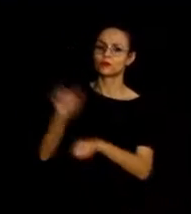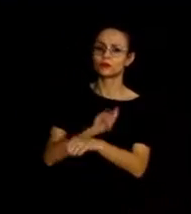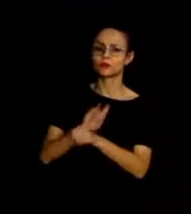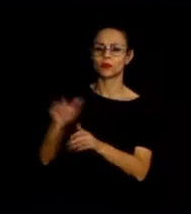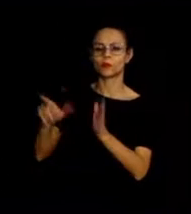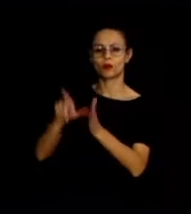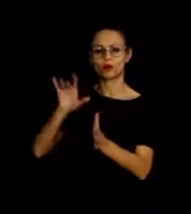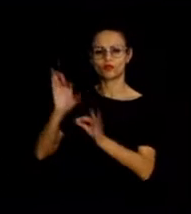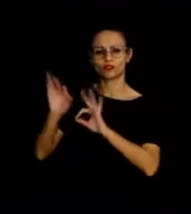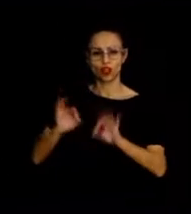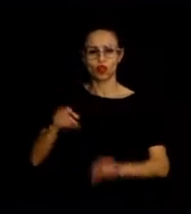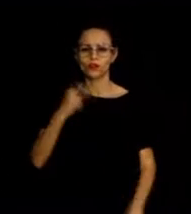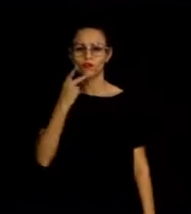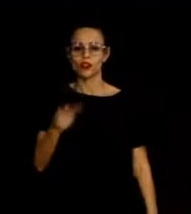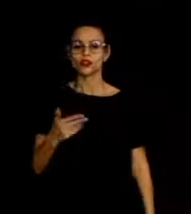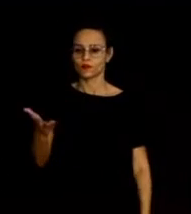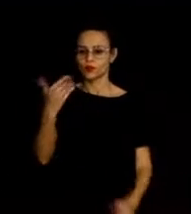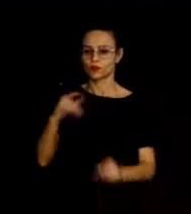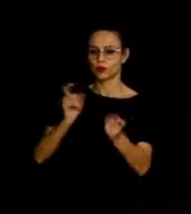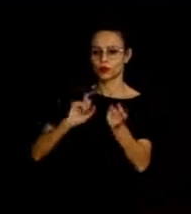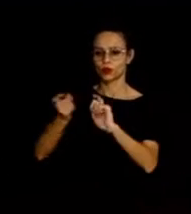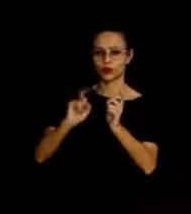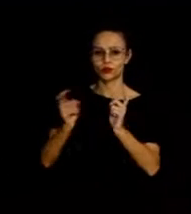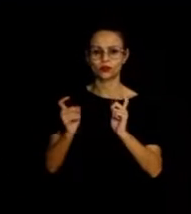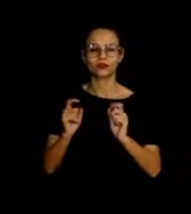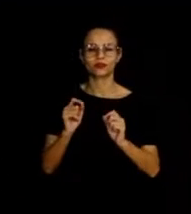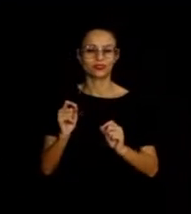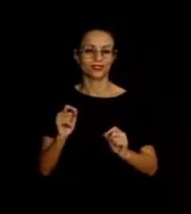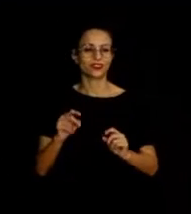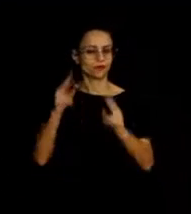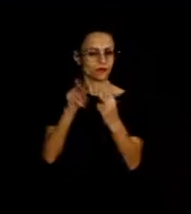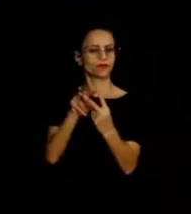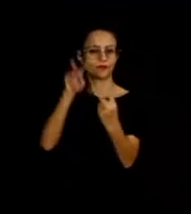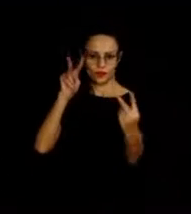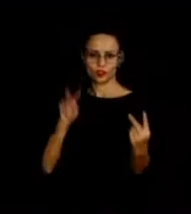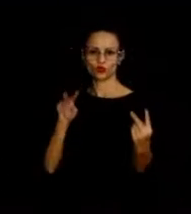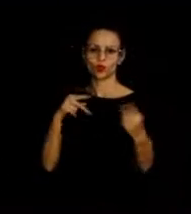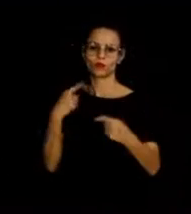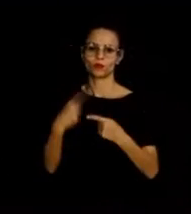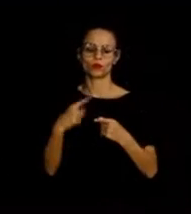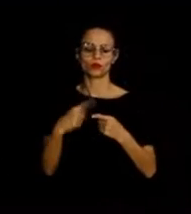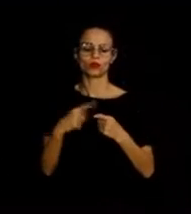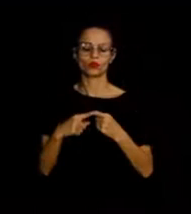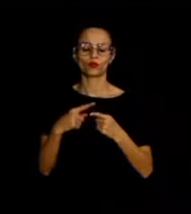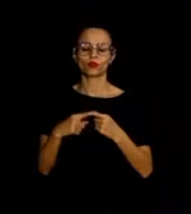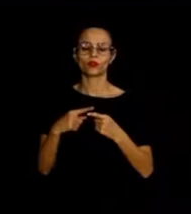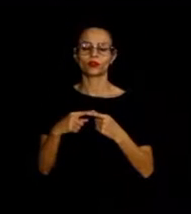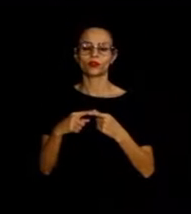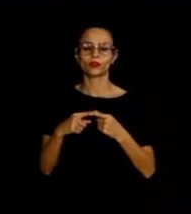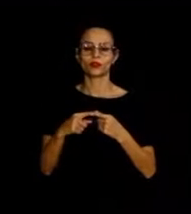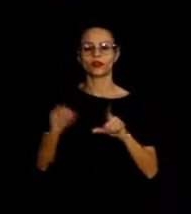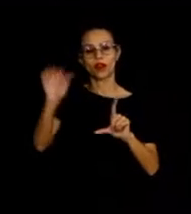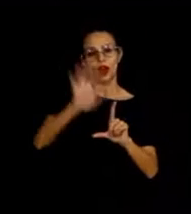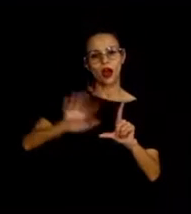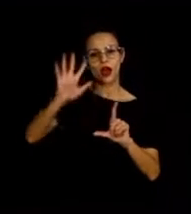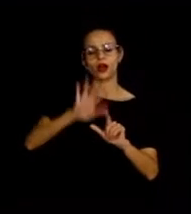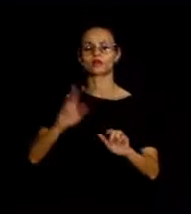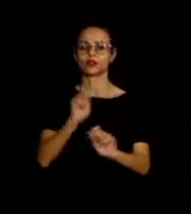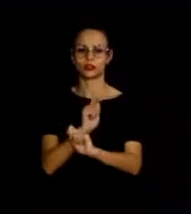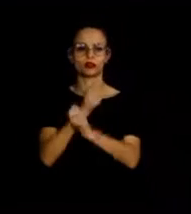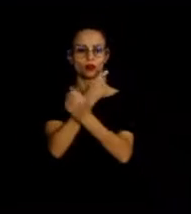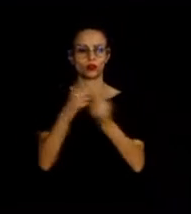notícia Fala galera vamos nos reunir e a gente conseguiu se reunir ainda que virtualmente porque a plataforma de aprendizado da PUC